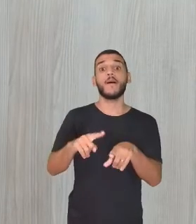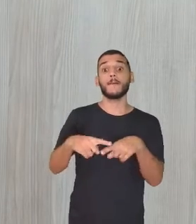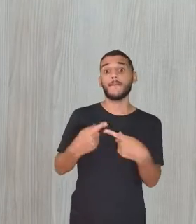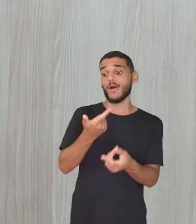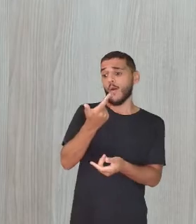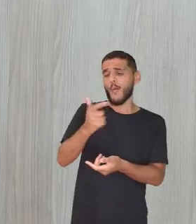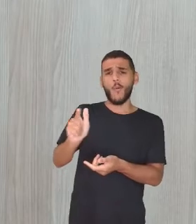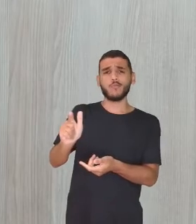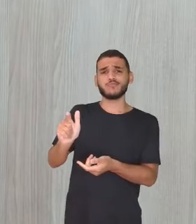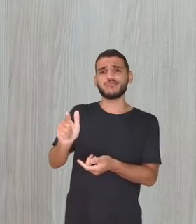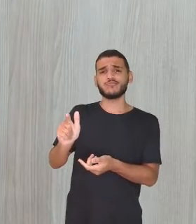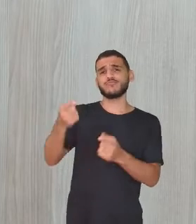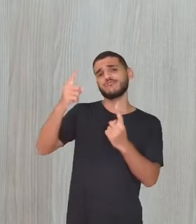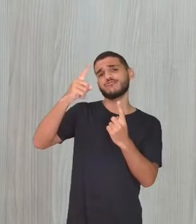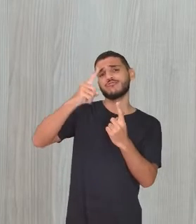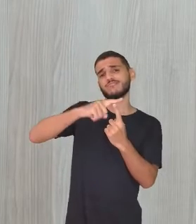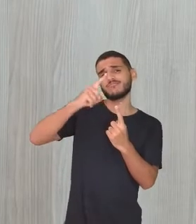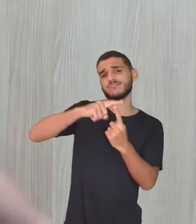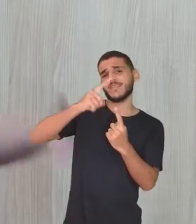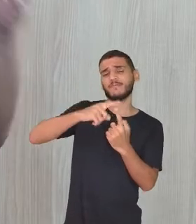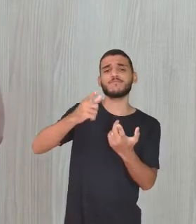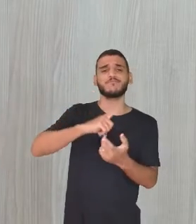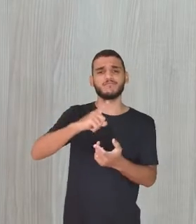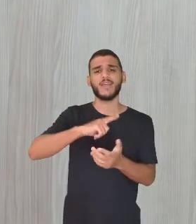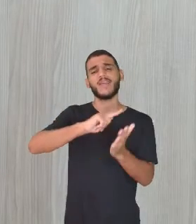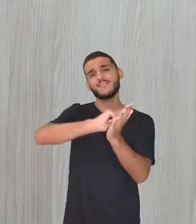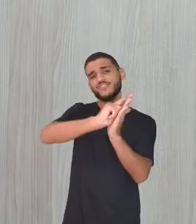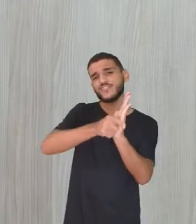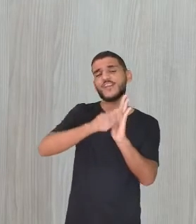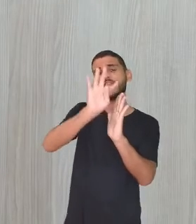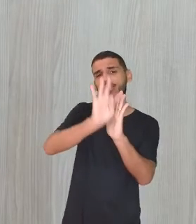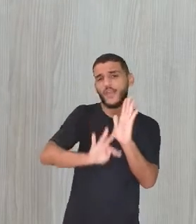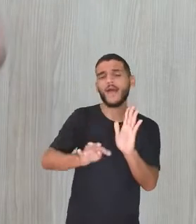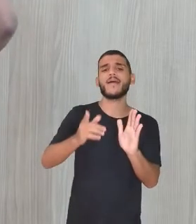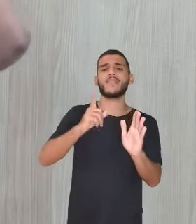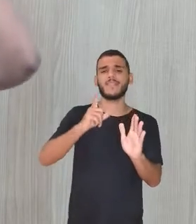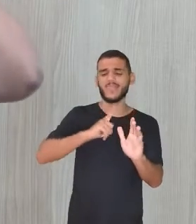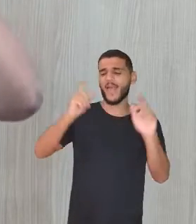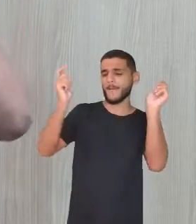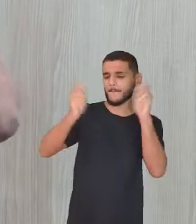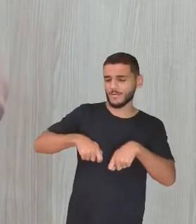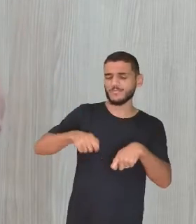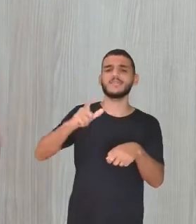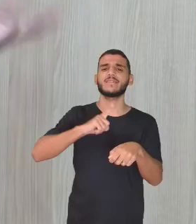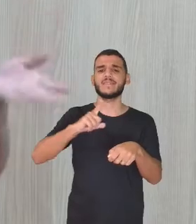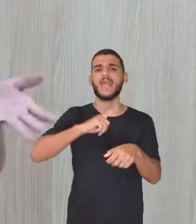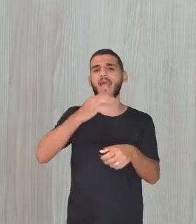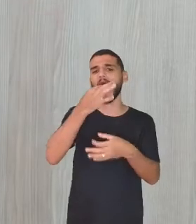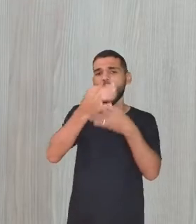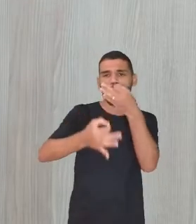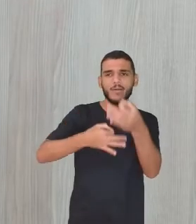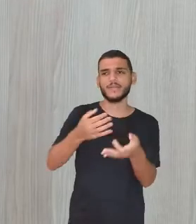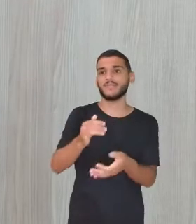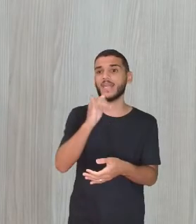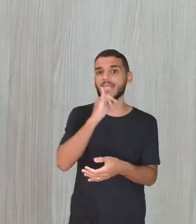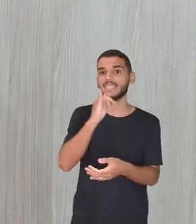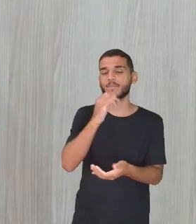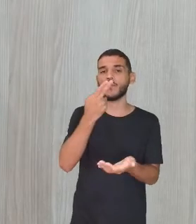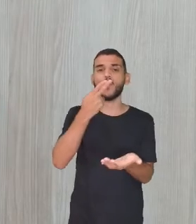diversos textos, diversos gêneros textuais possuem também essa veia argumentativa. Por exemplo, uma carta